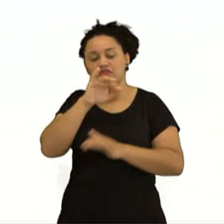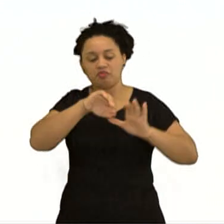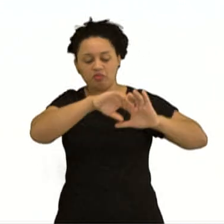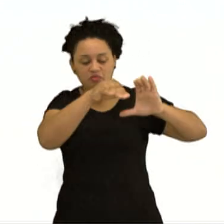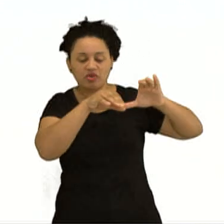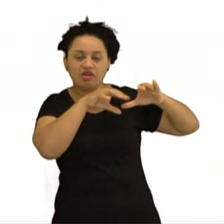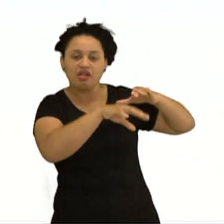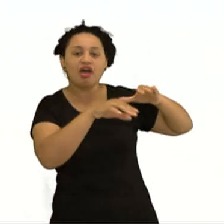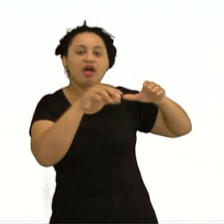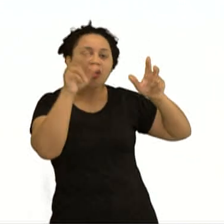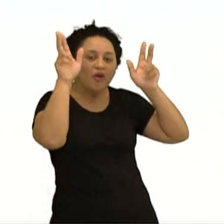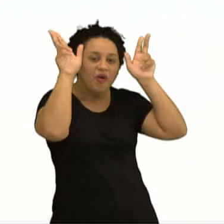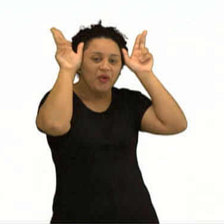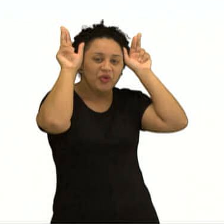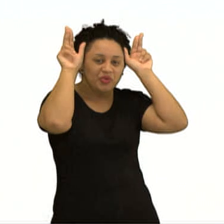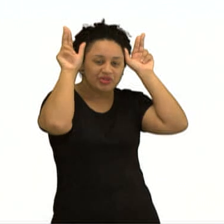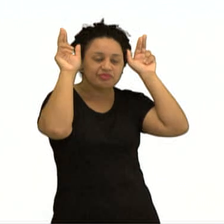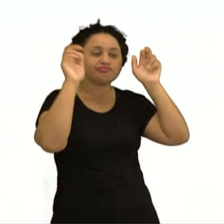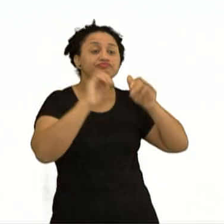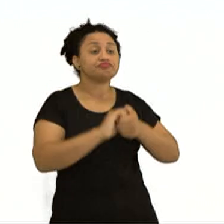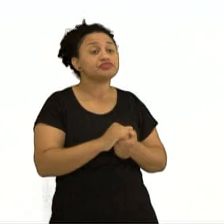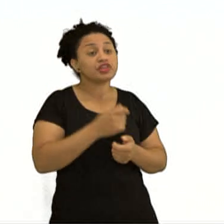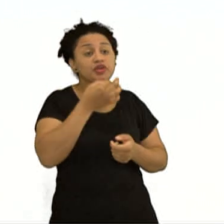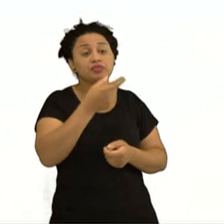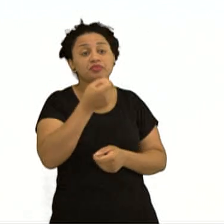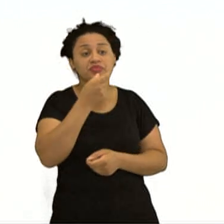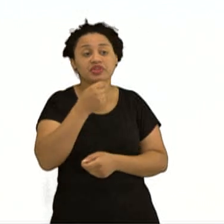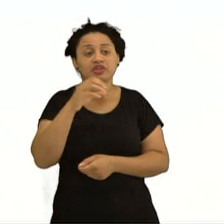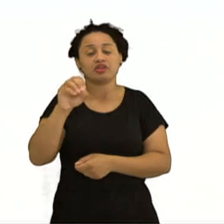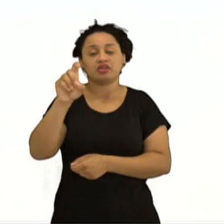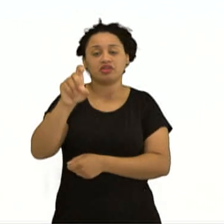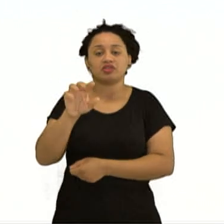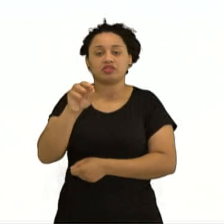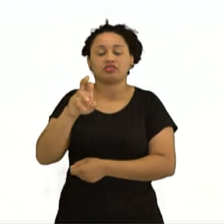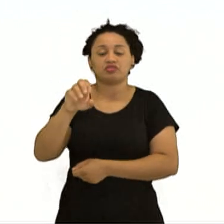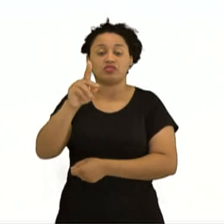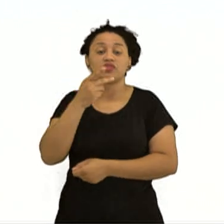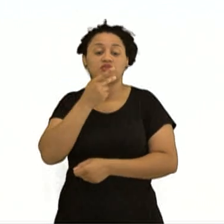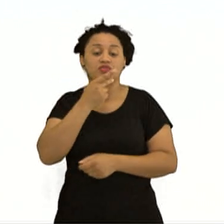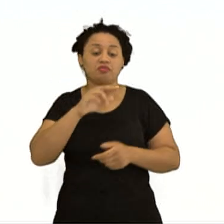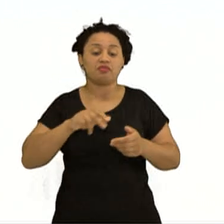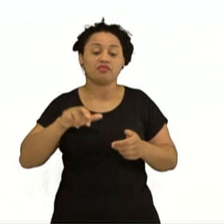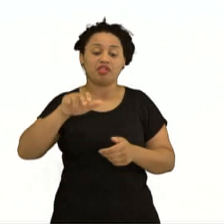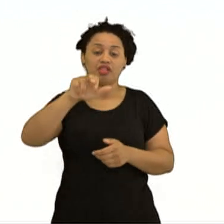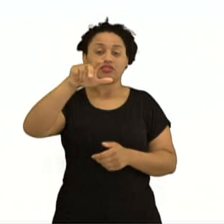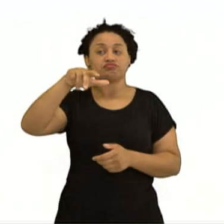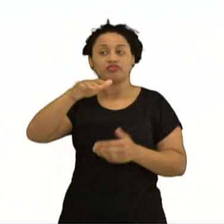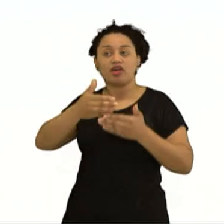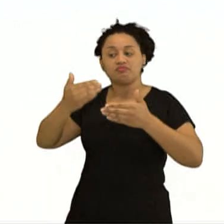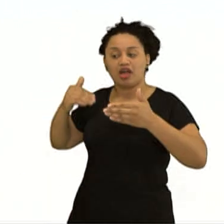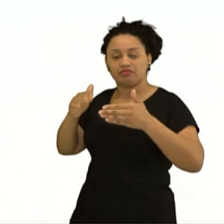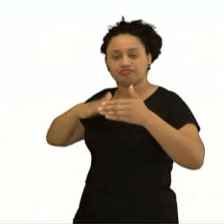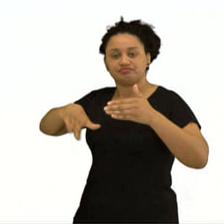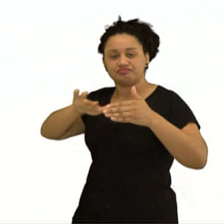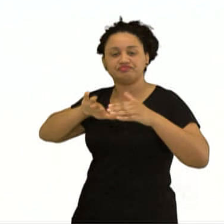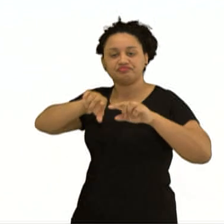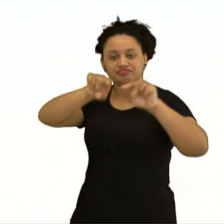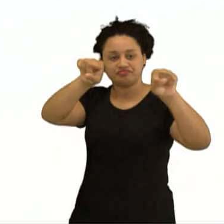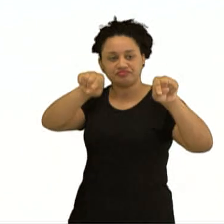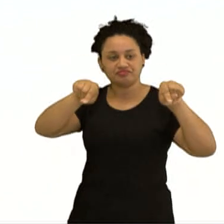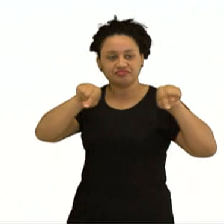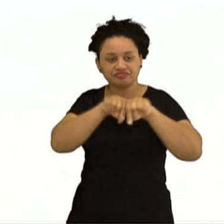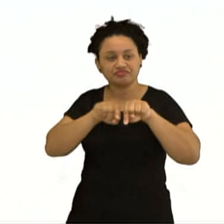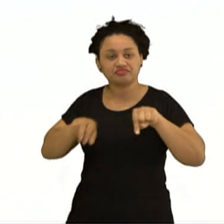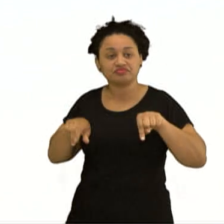uma referência à piada de Oxford, de chamar as escadas na parte de trás do salão principal da Christ